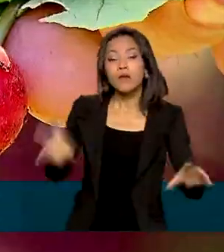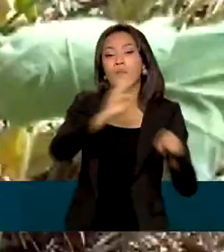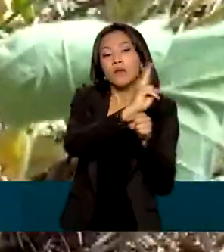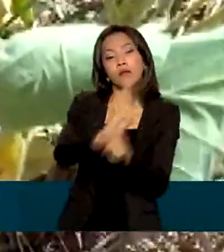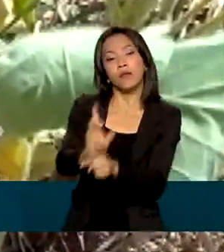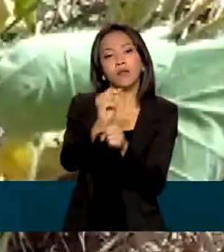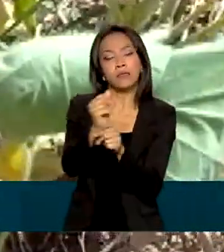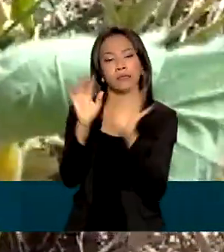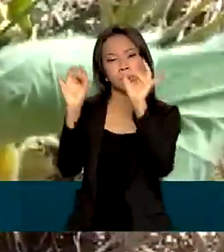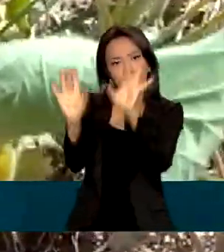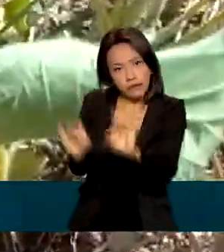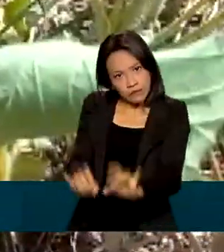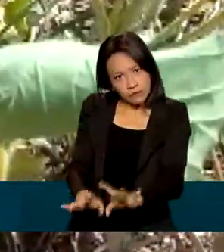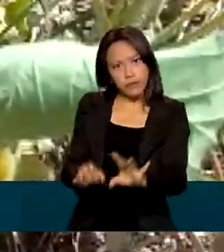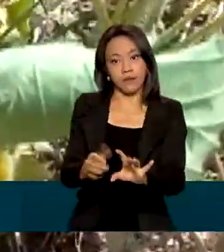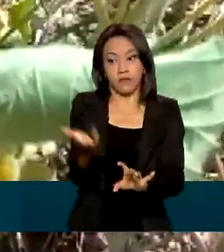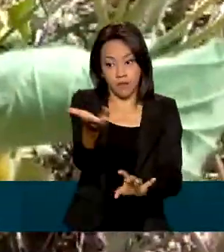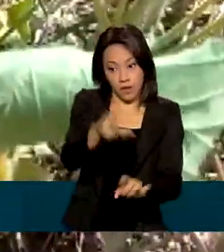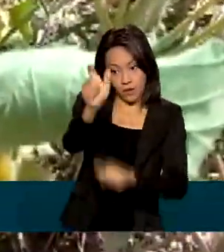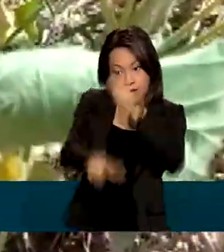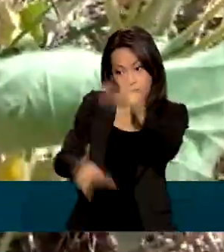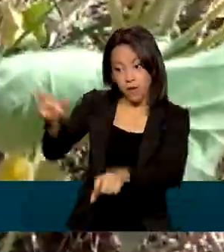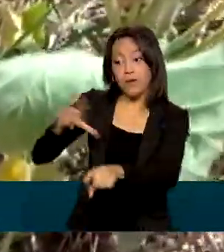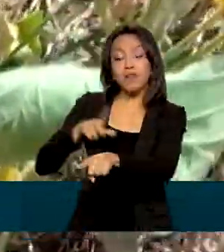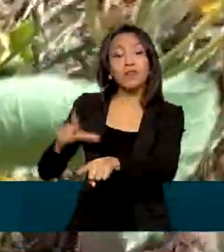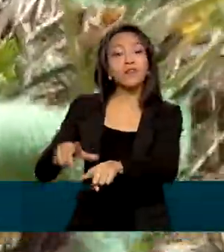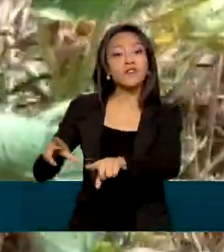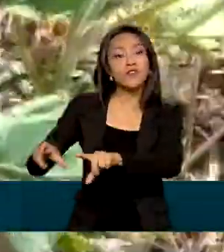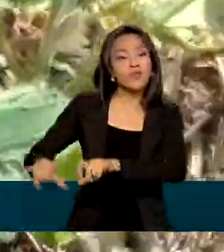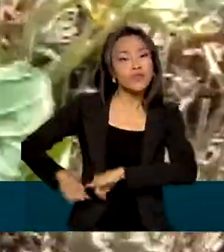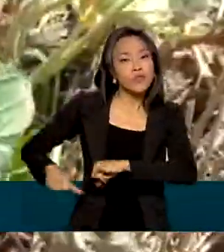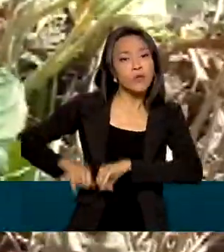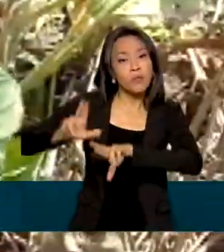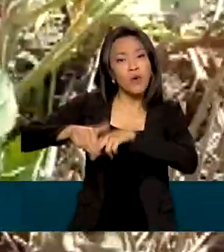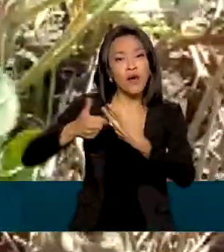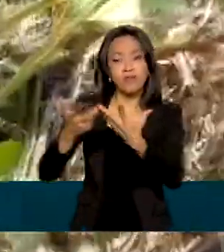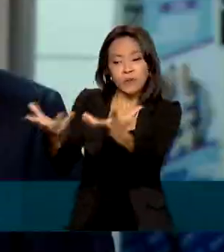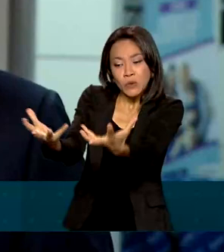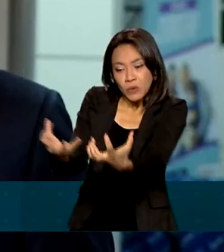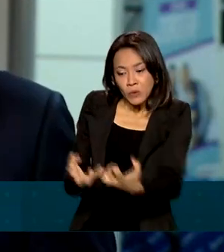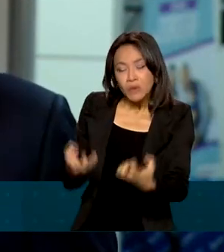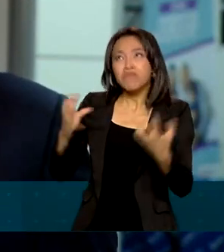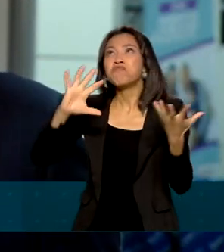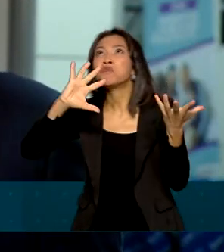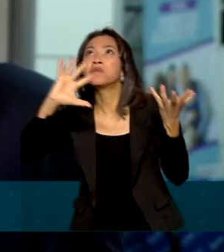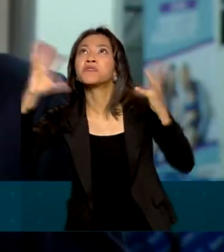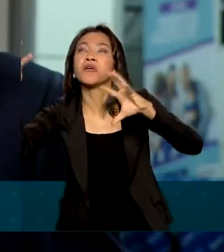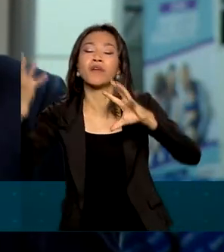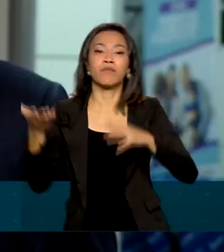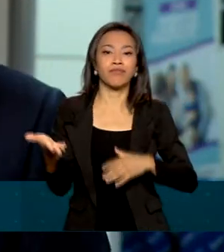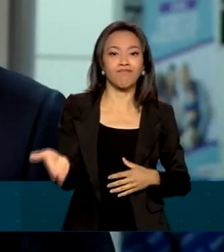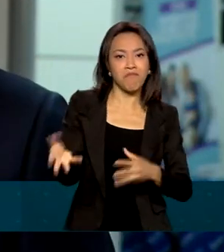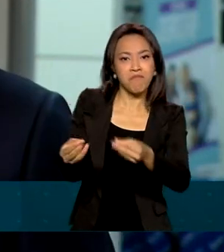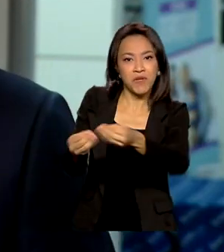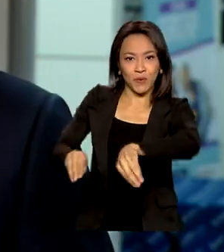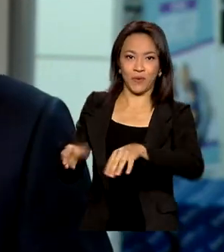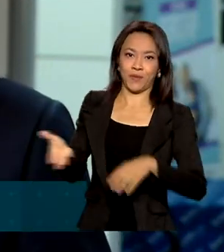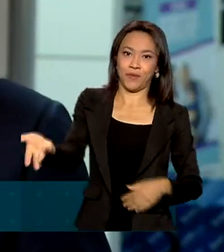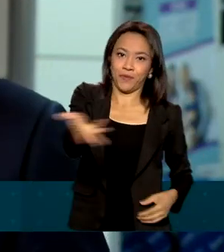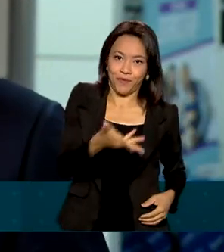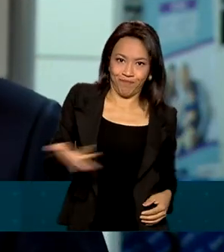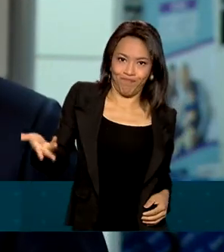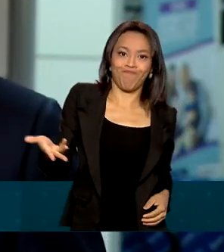crédito especiais para os produtores atingidos por condições climáticas desfavoráveis pela primeira vez na história